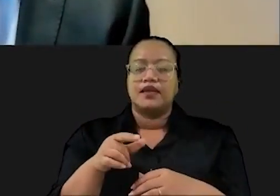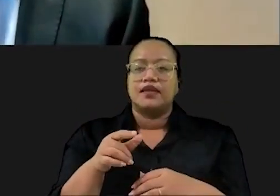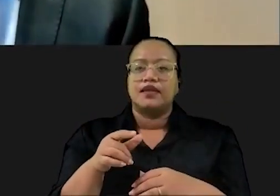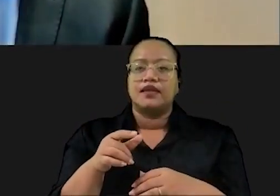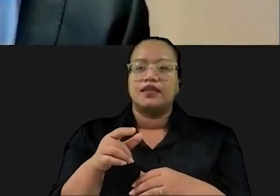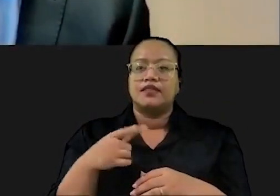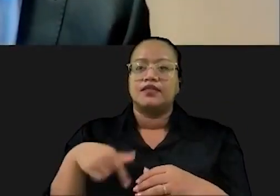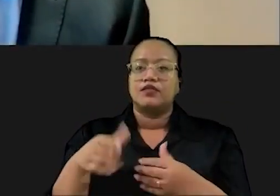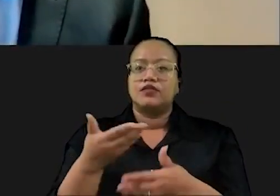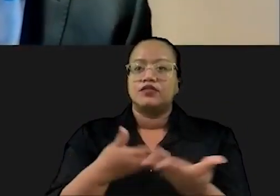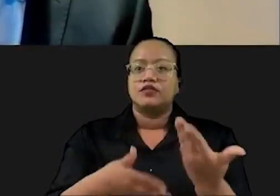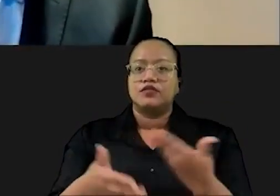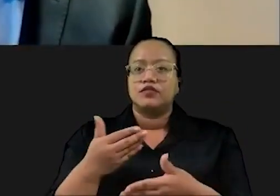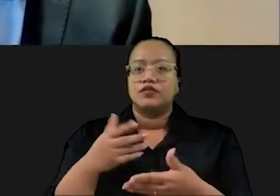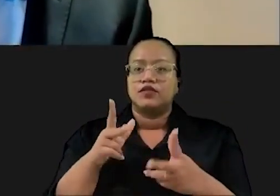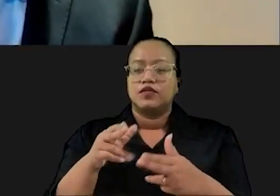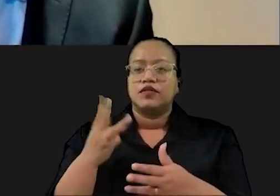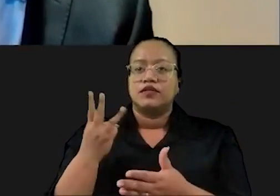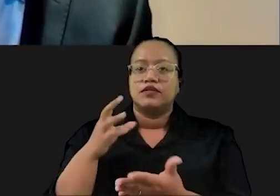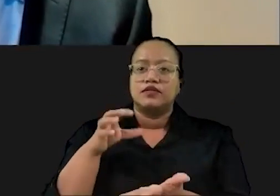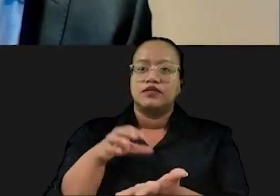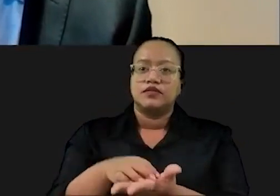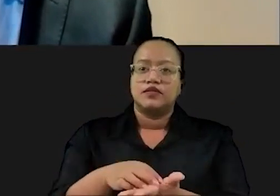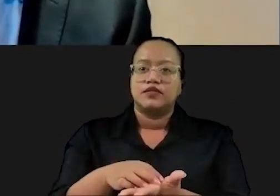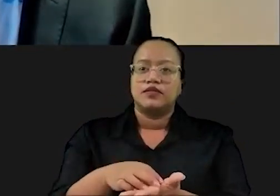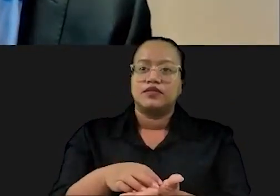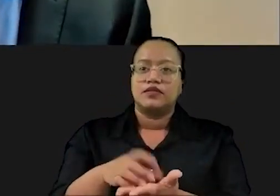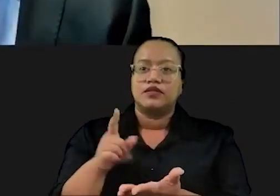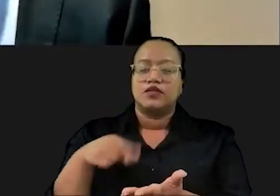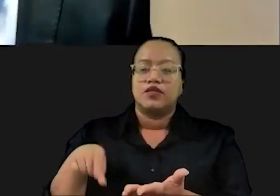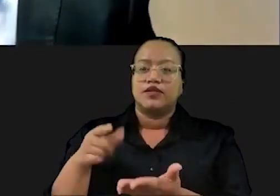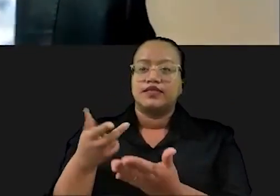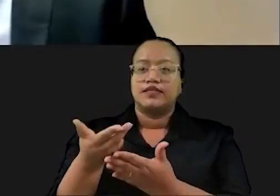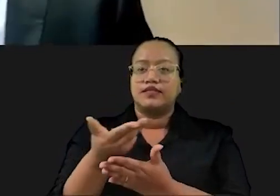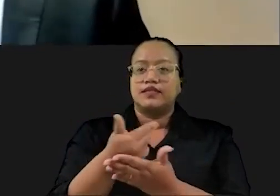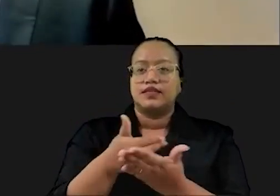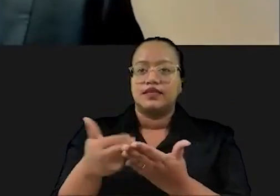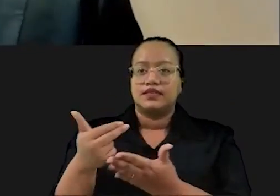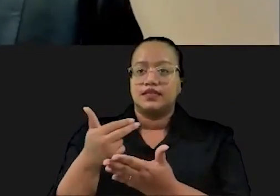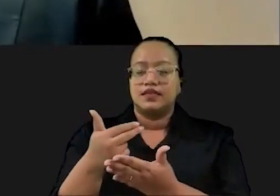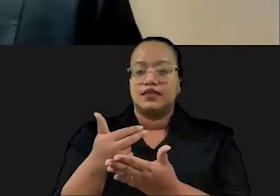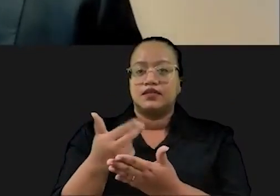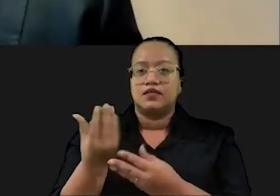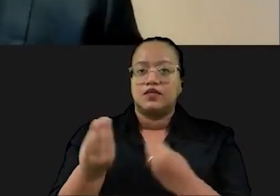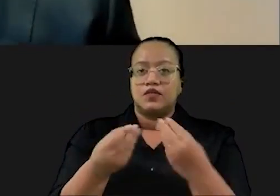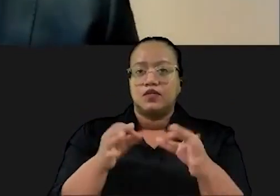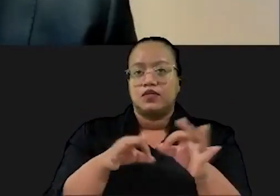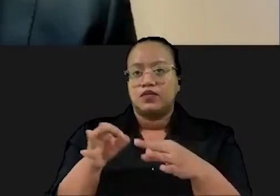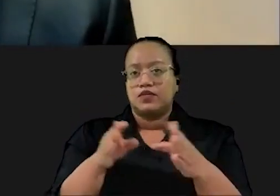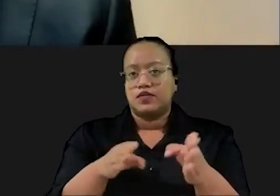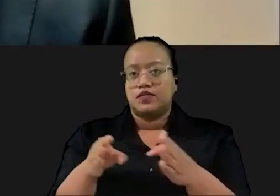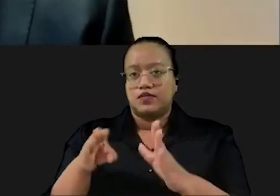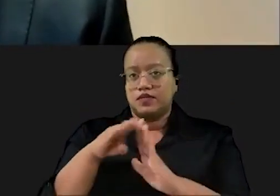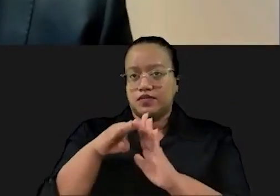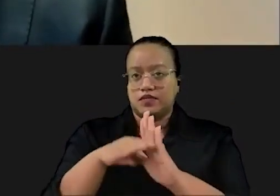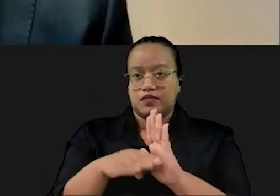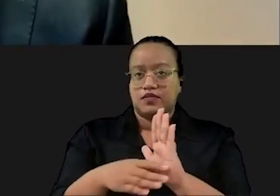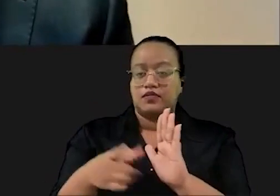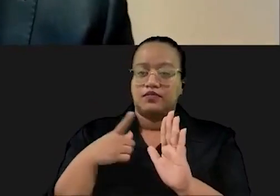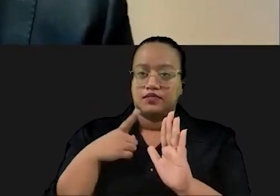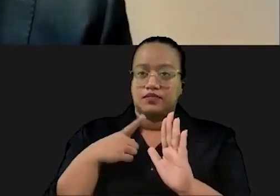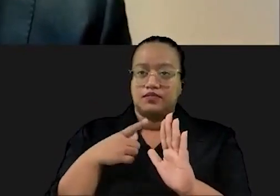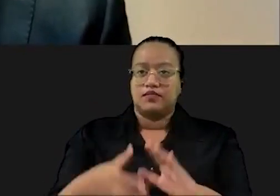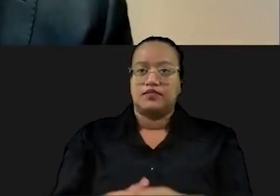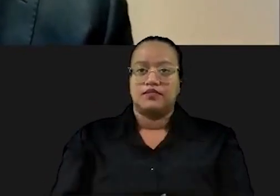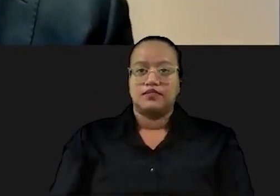com Visage, quando a gente desenha os nossos processos de trabalho. O PJE, então, ele é uma plataforma de